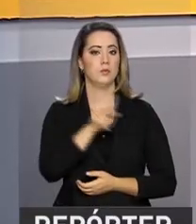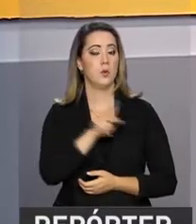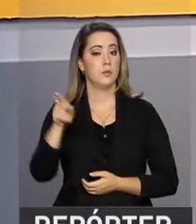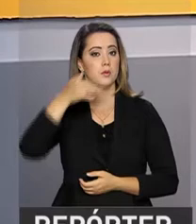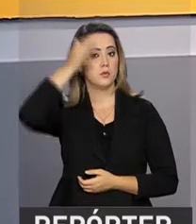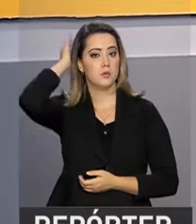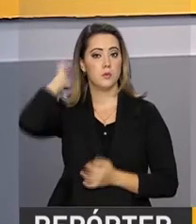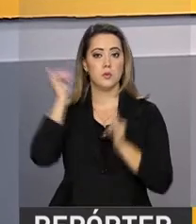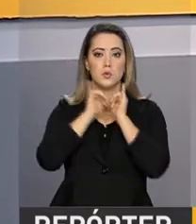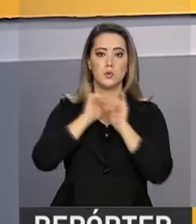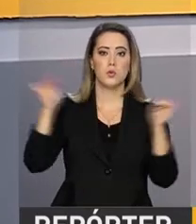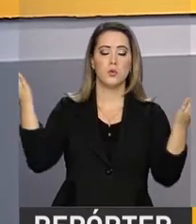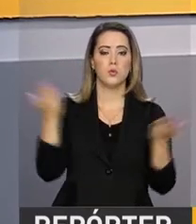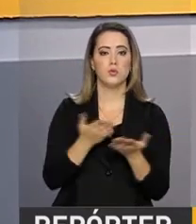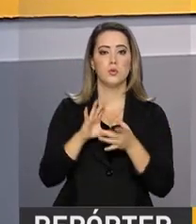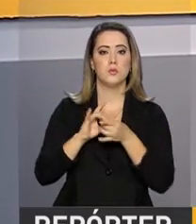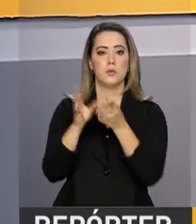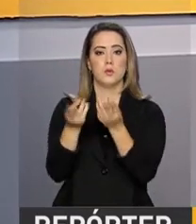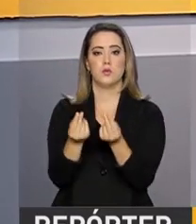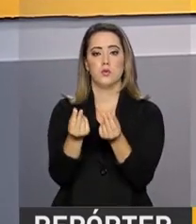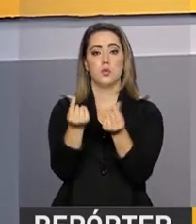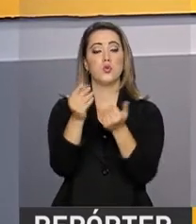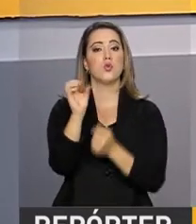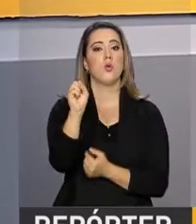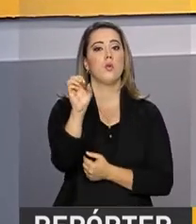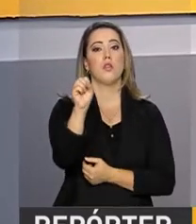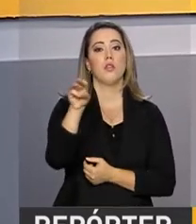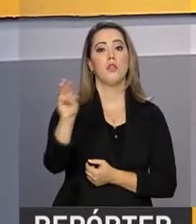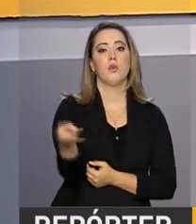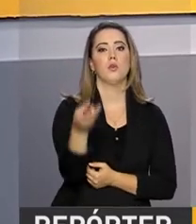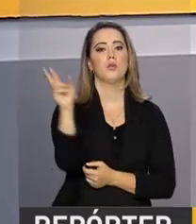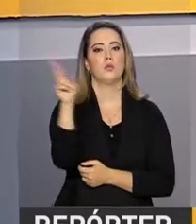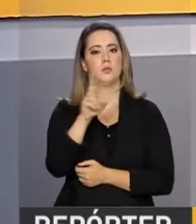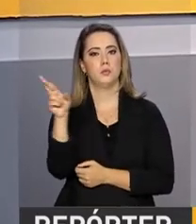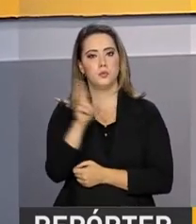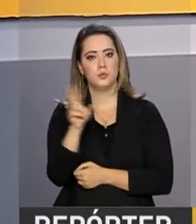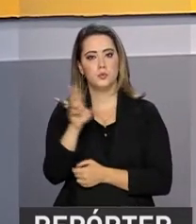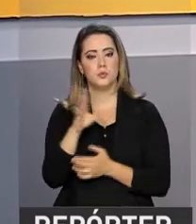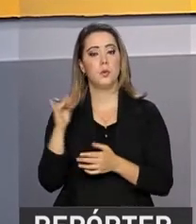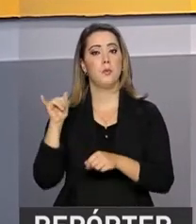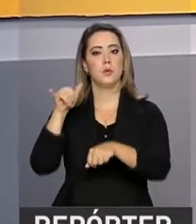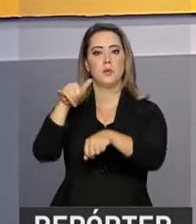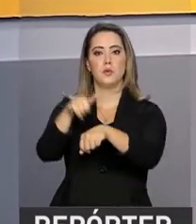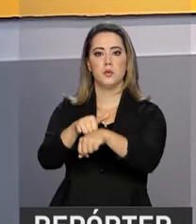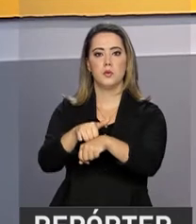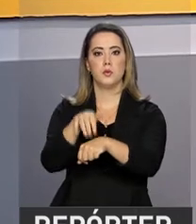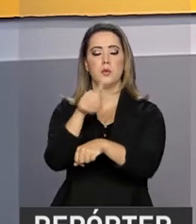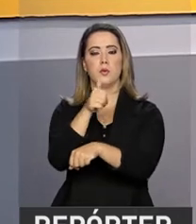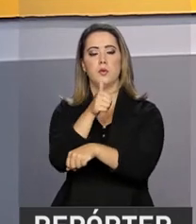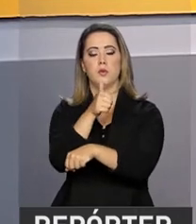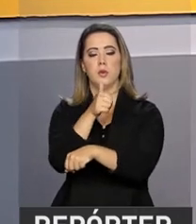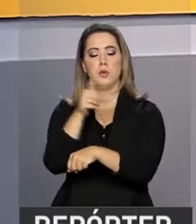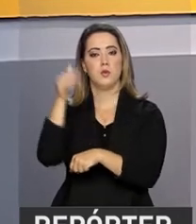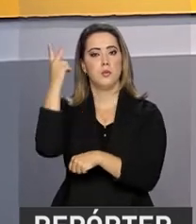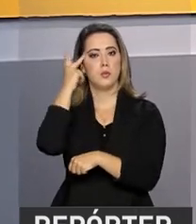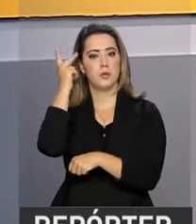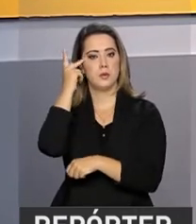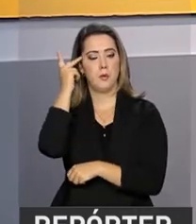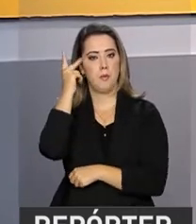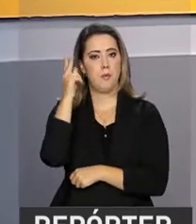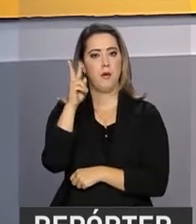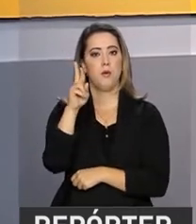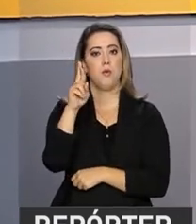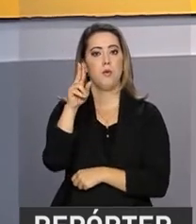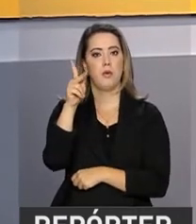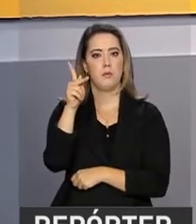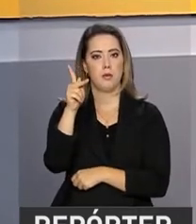presidente michel temer anunciou hoje a liberação de 88 milhões de reais para o aeroporto de ribeirão preto em são paulo